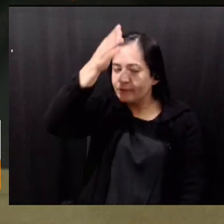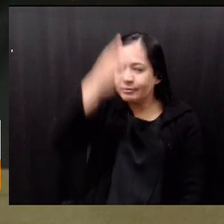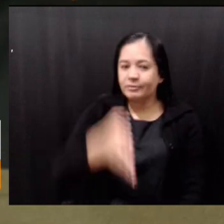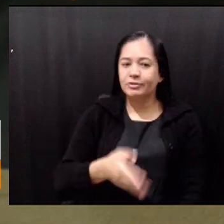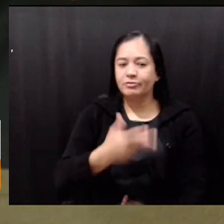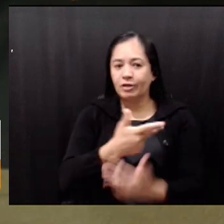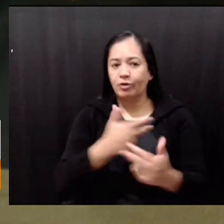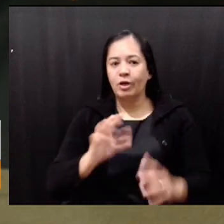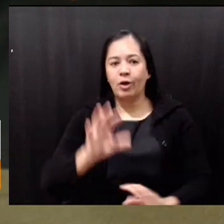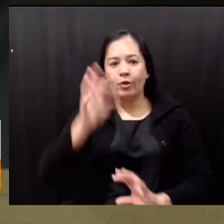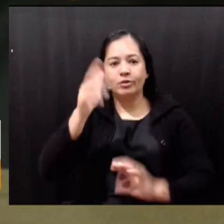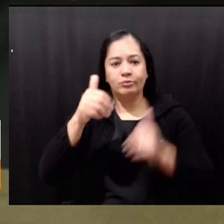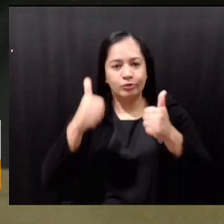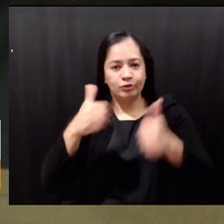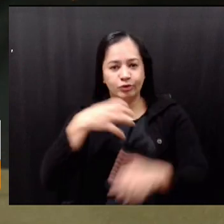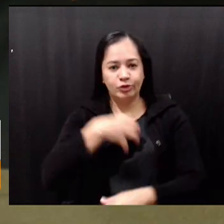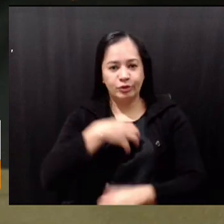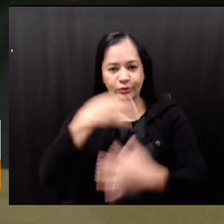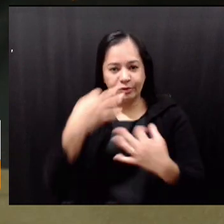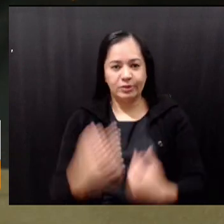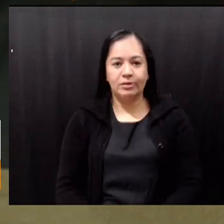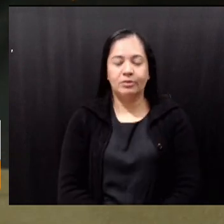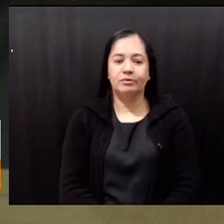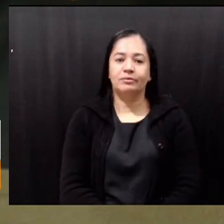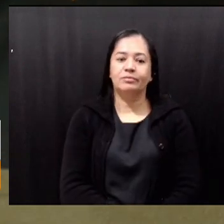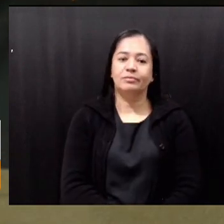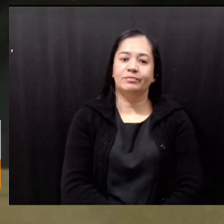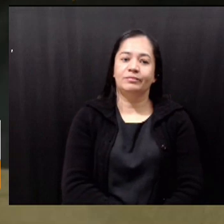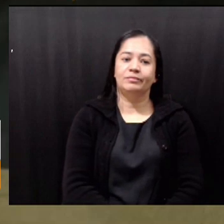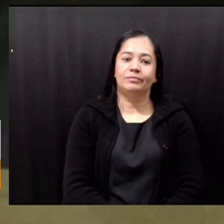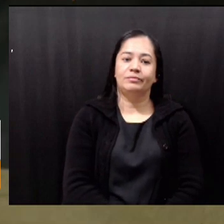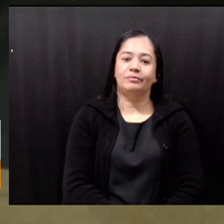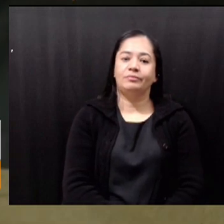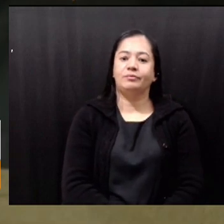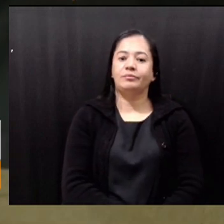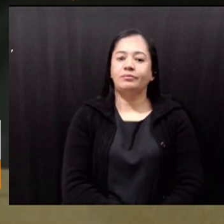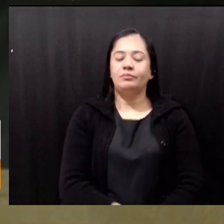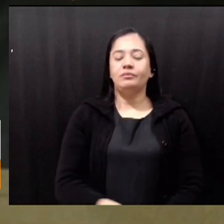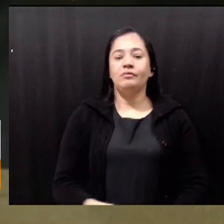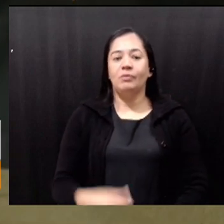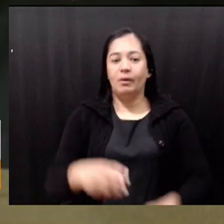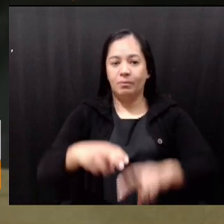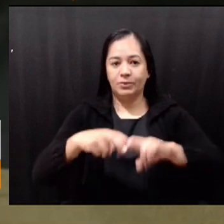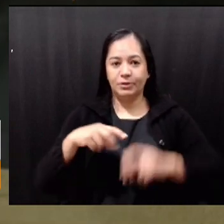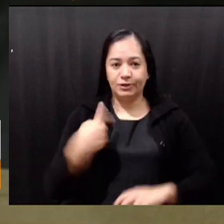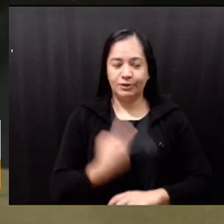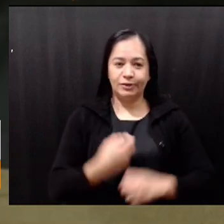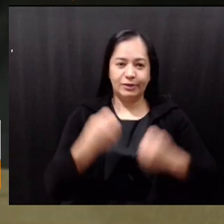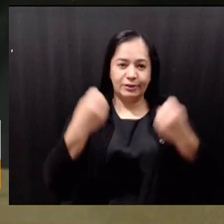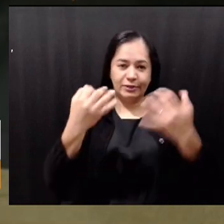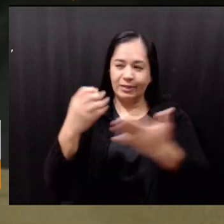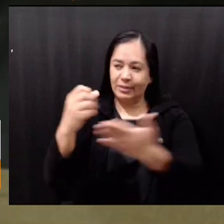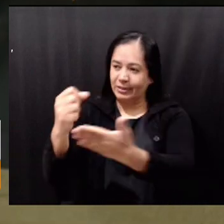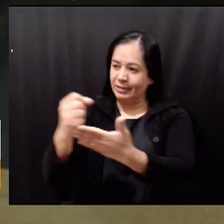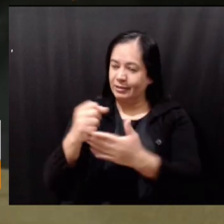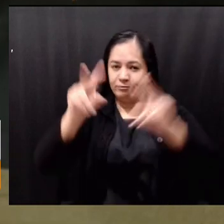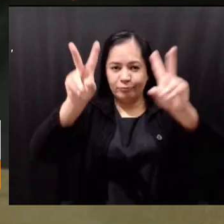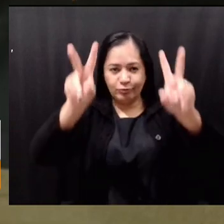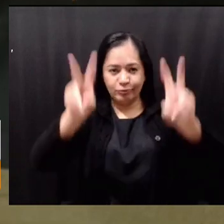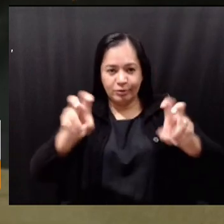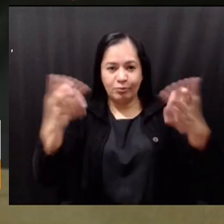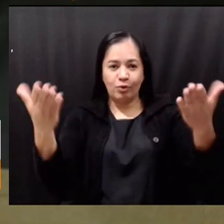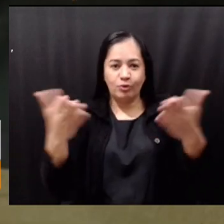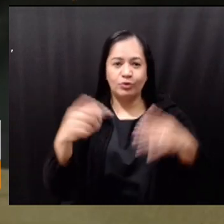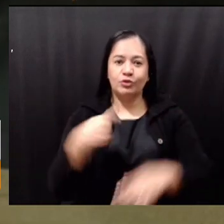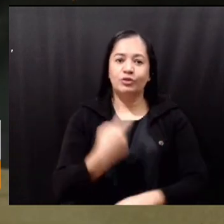forma que você acha correto, né. Então, é por isso que a gente traz aqui esses temas e hoje a gente está falando de amizade de